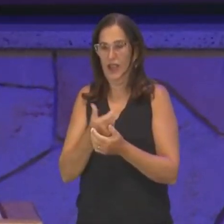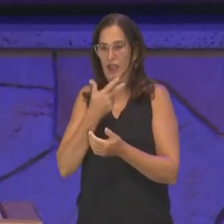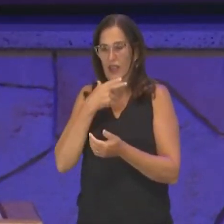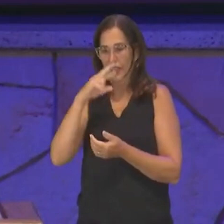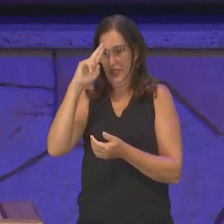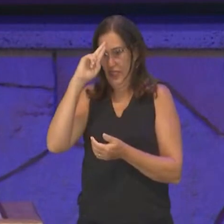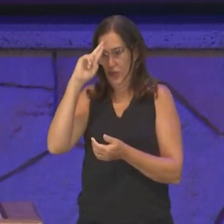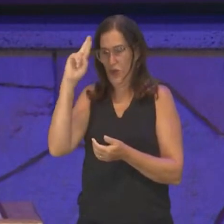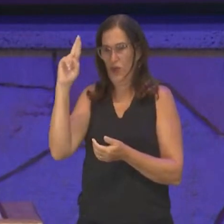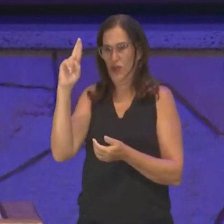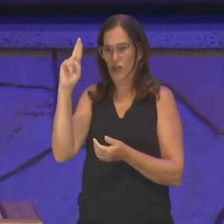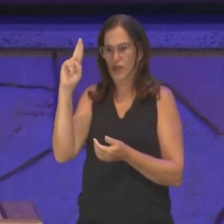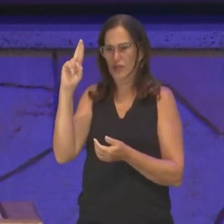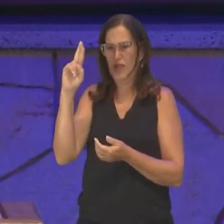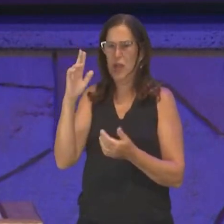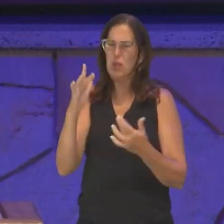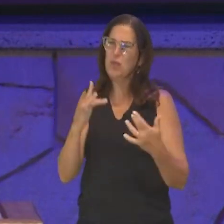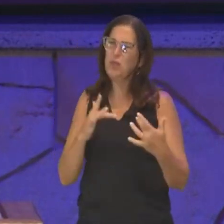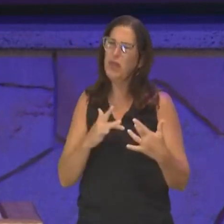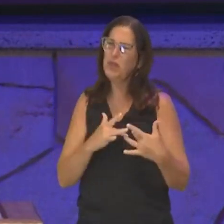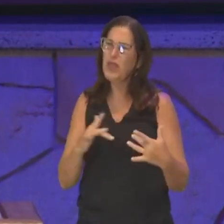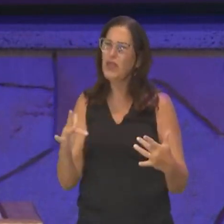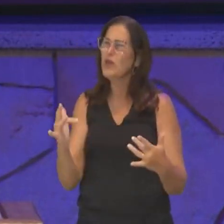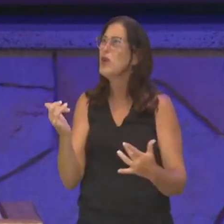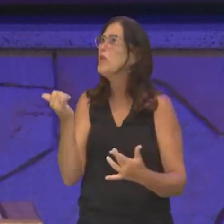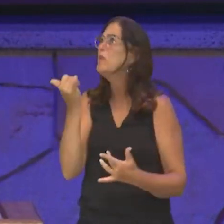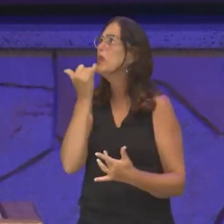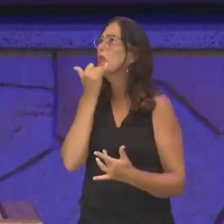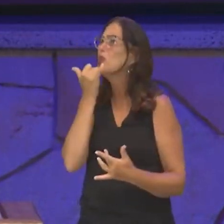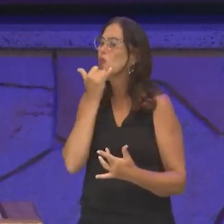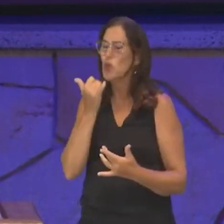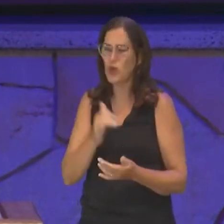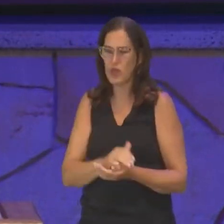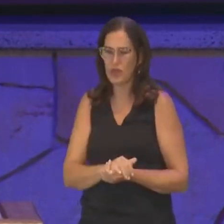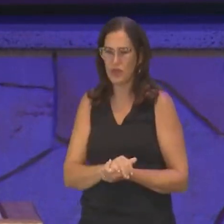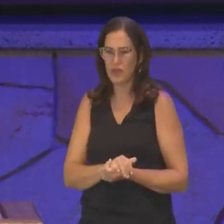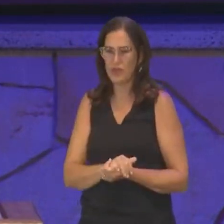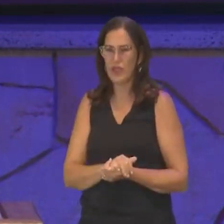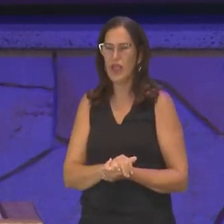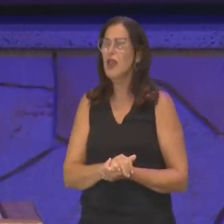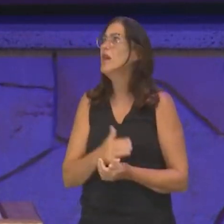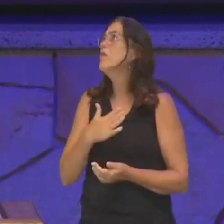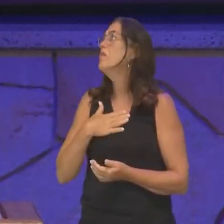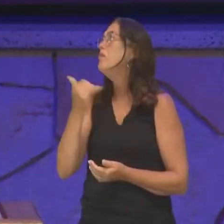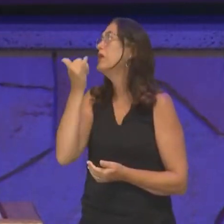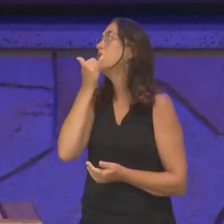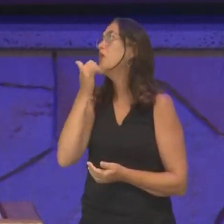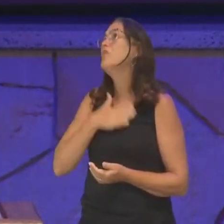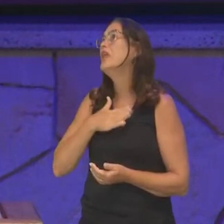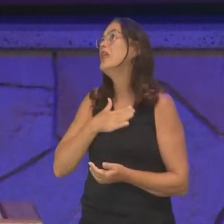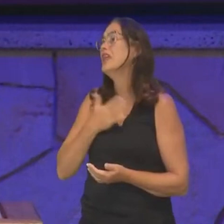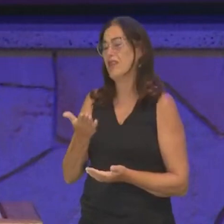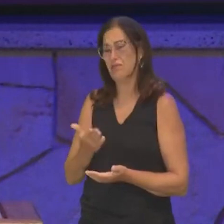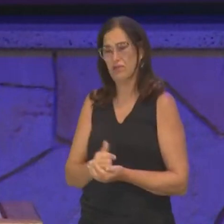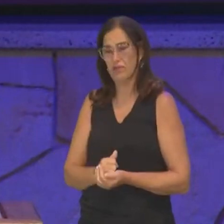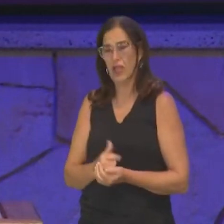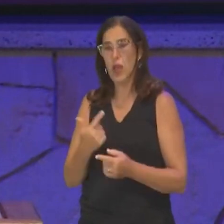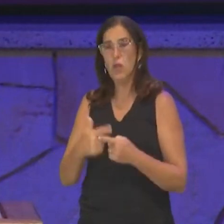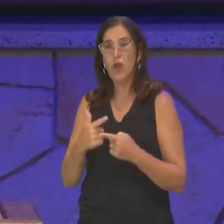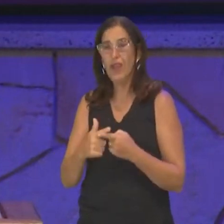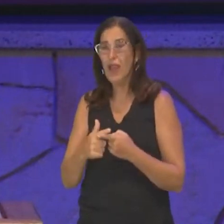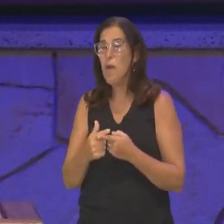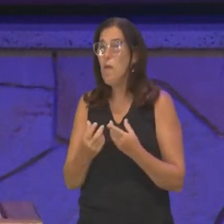Senhor, tem misericórdia, me perdoa. Me perdoa. Porque